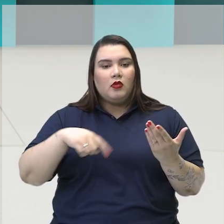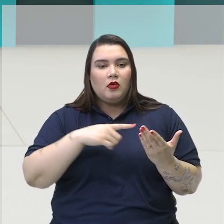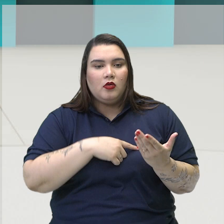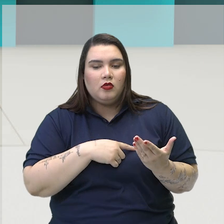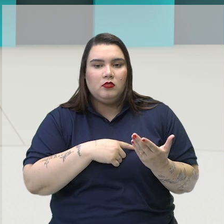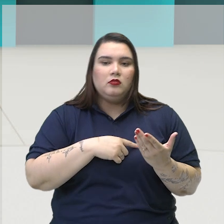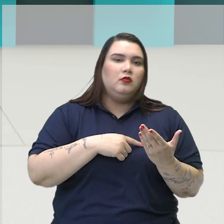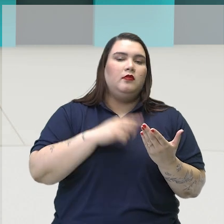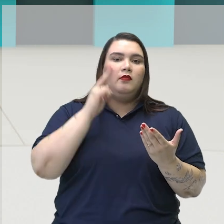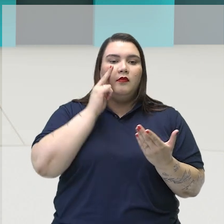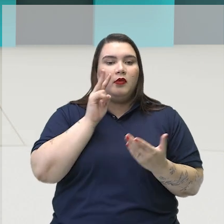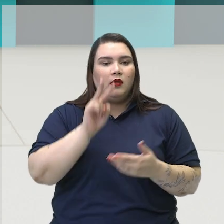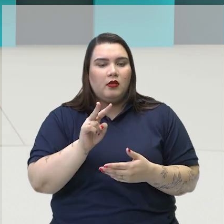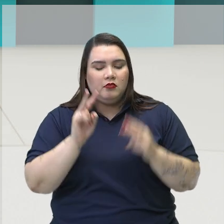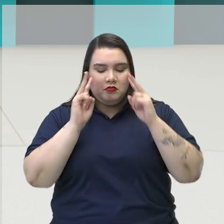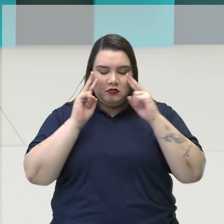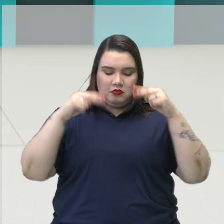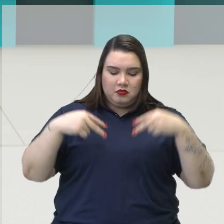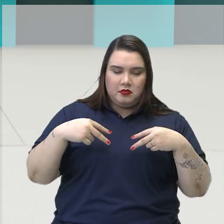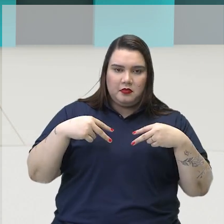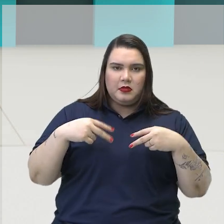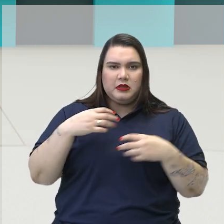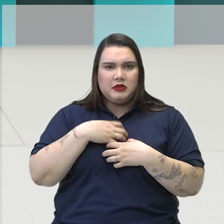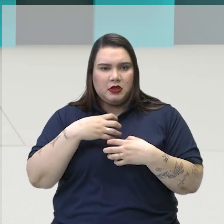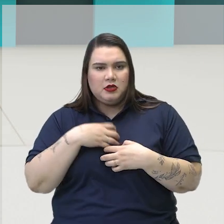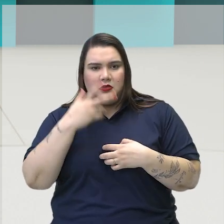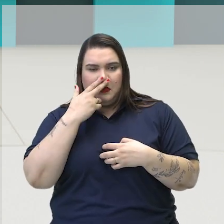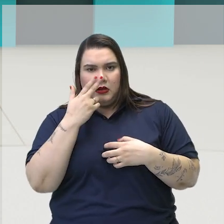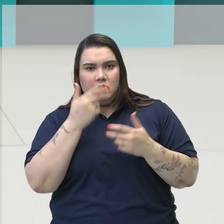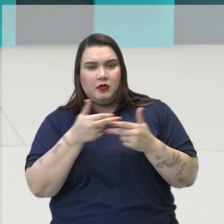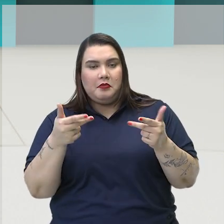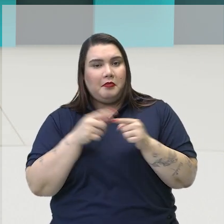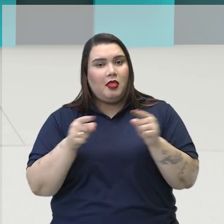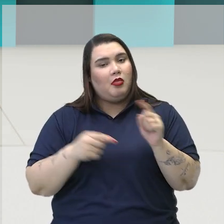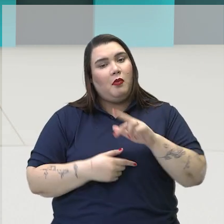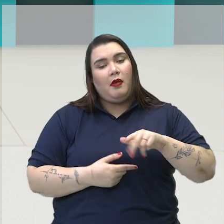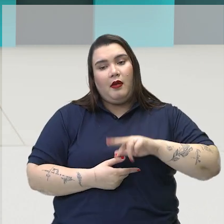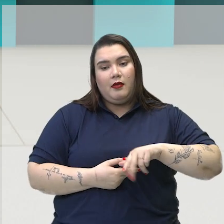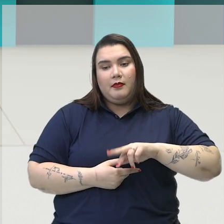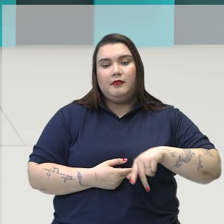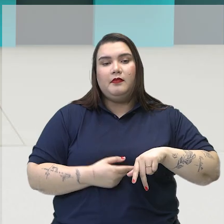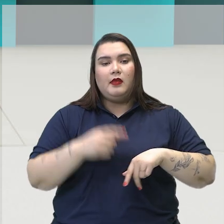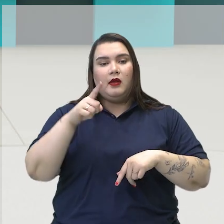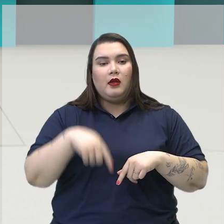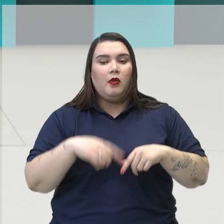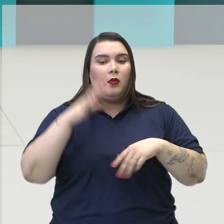gente se olha e acha que está vendo algo, mas no fundo não é. São